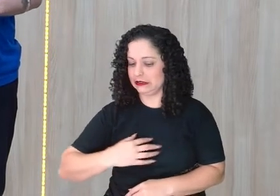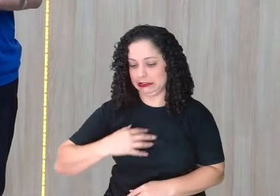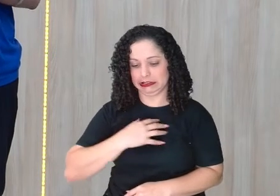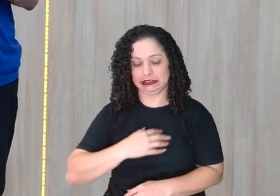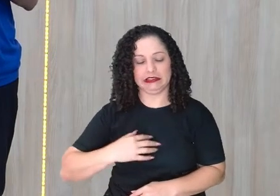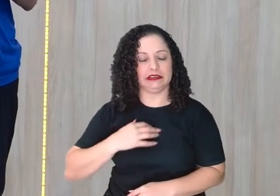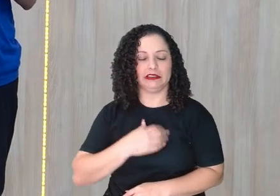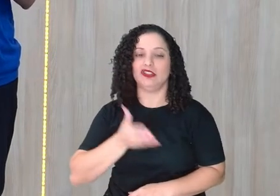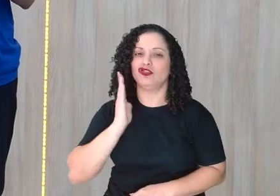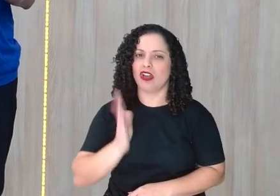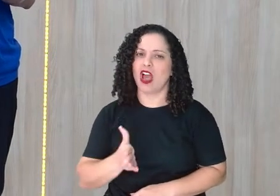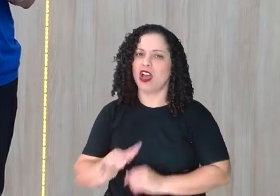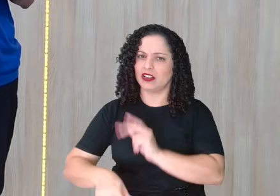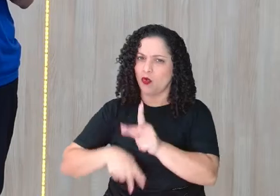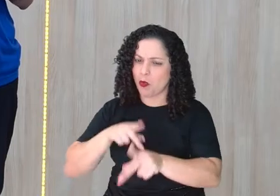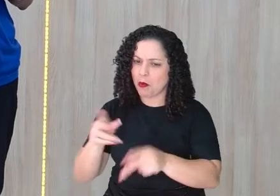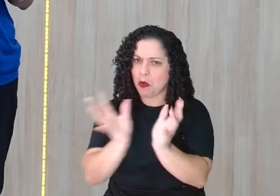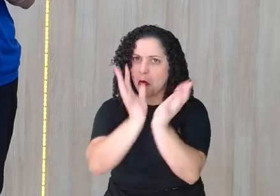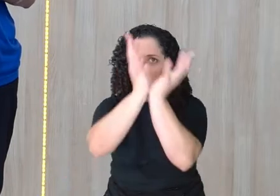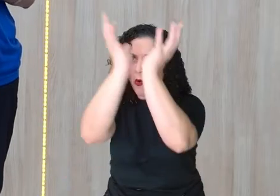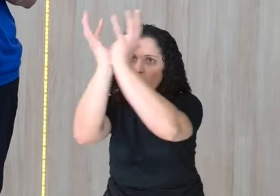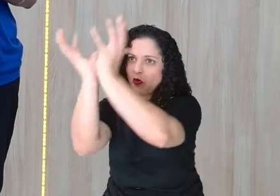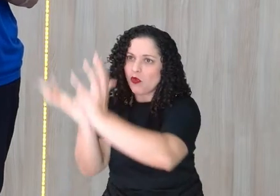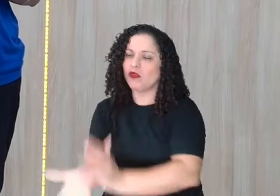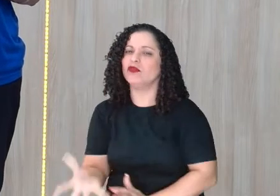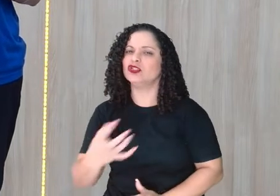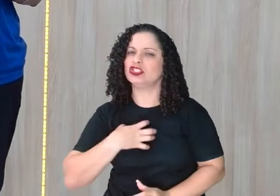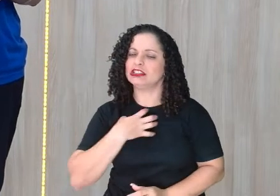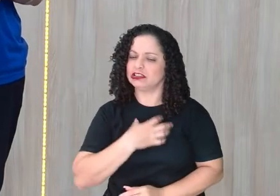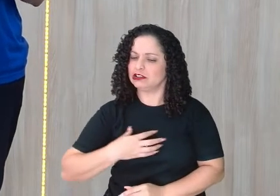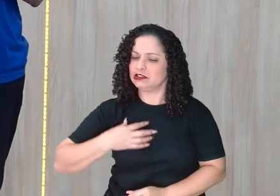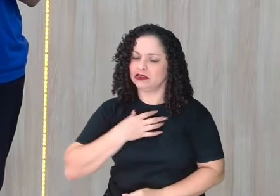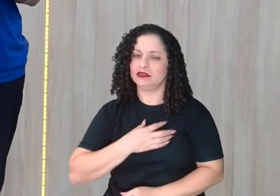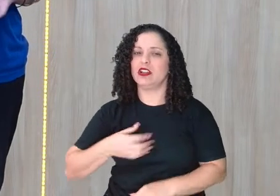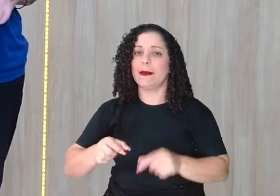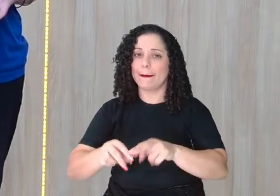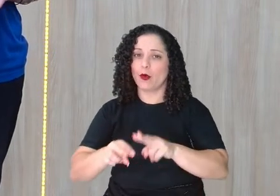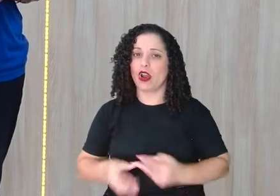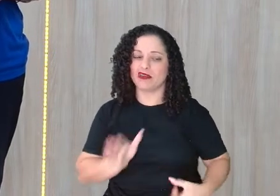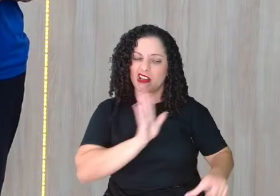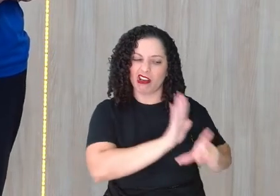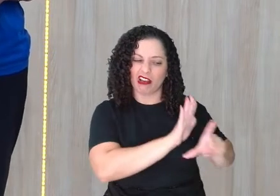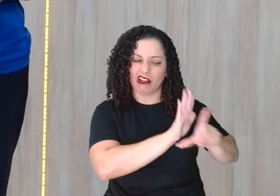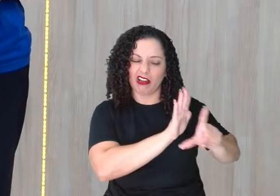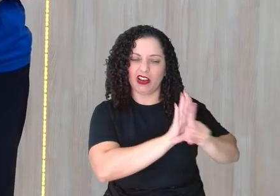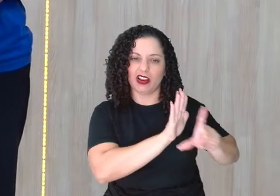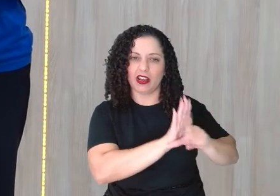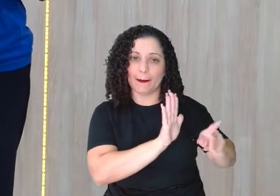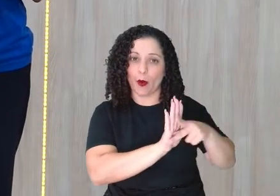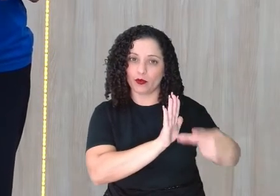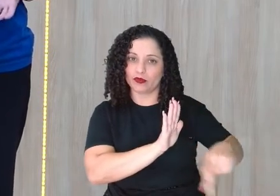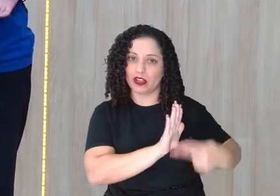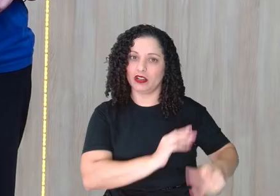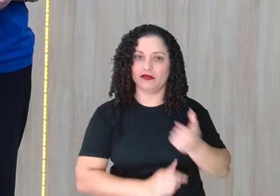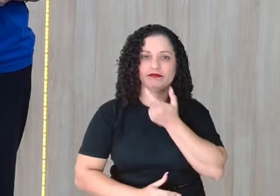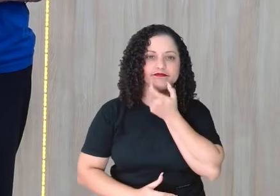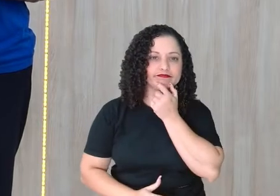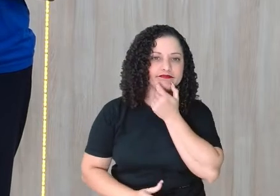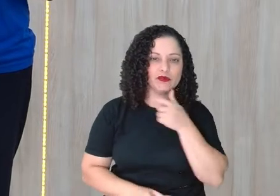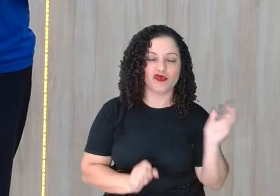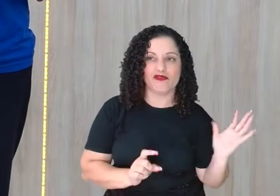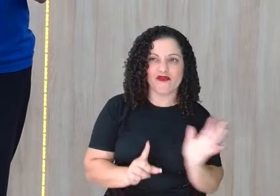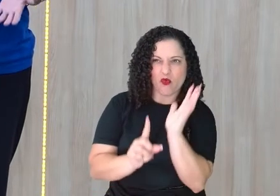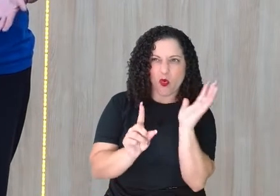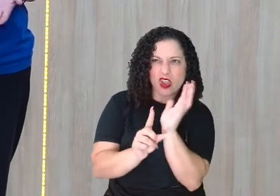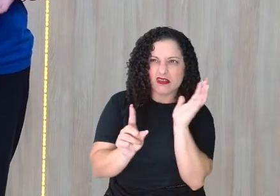estavam insatisfeitos os colonos, né, ingleses, por conta dessa intervenção, né, britânica que